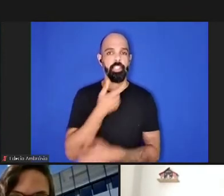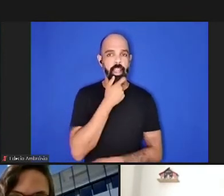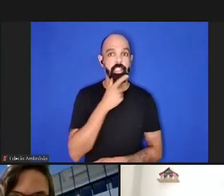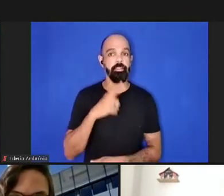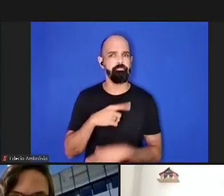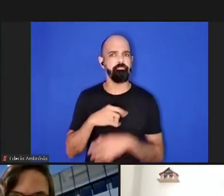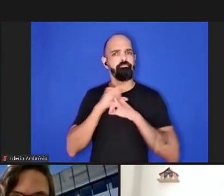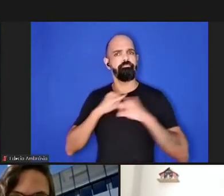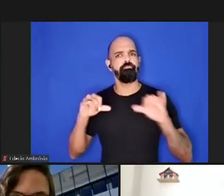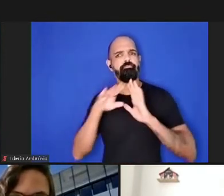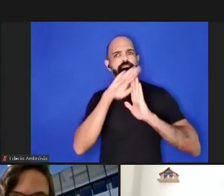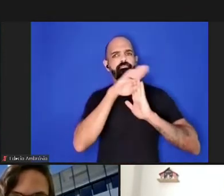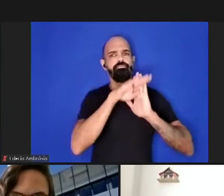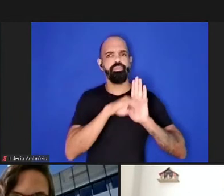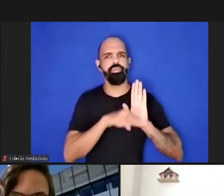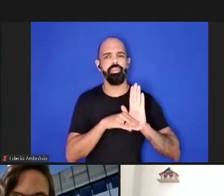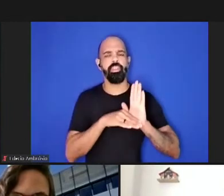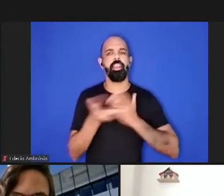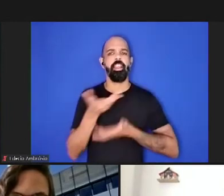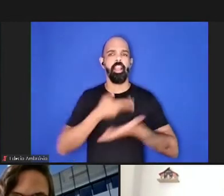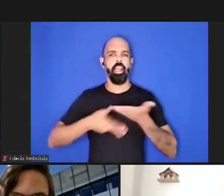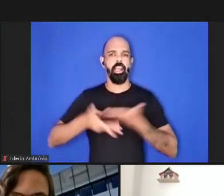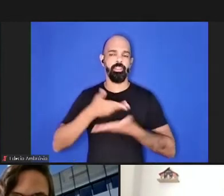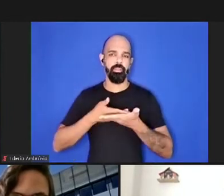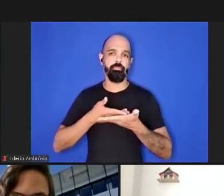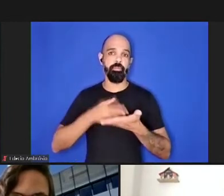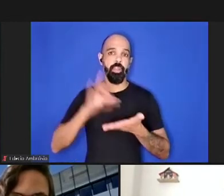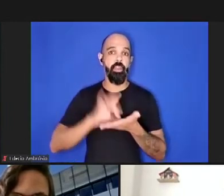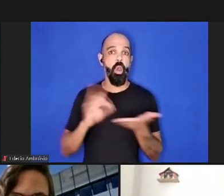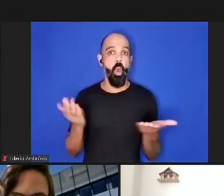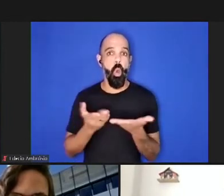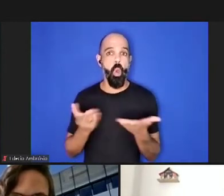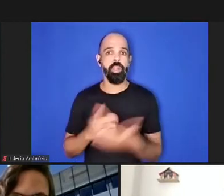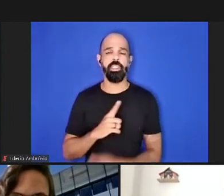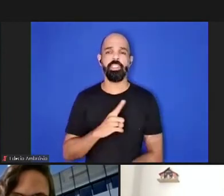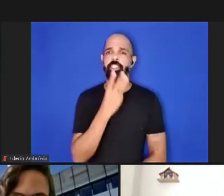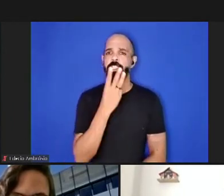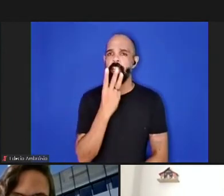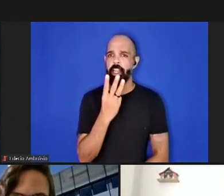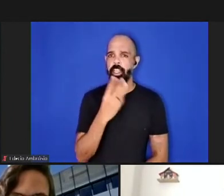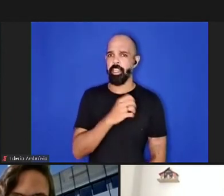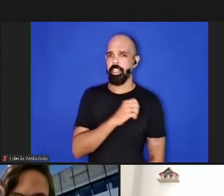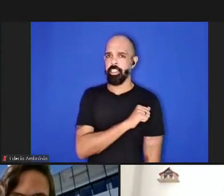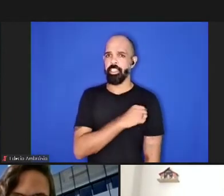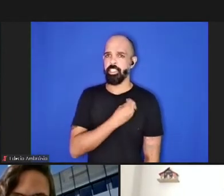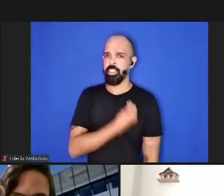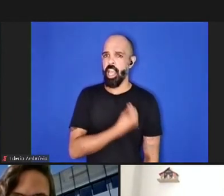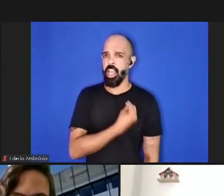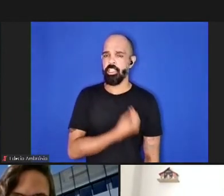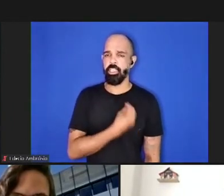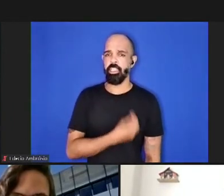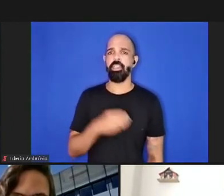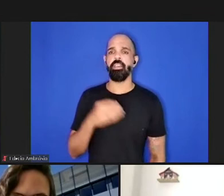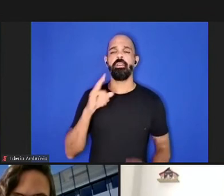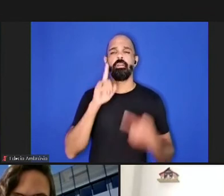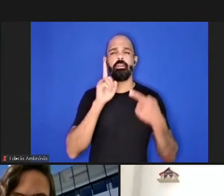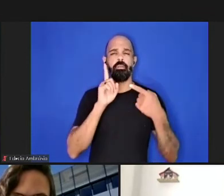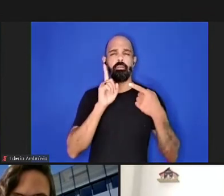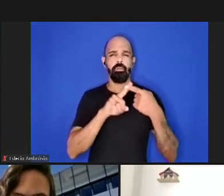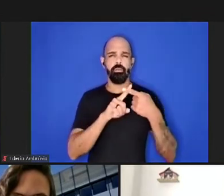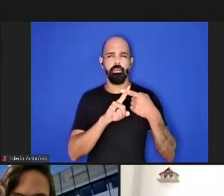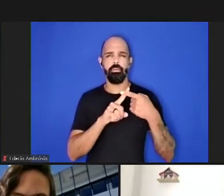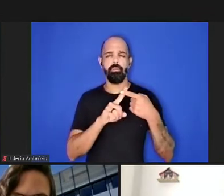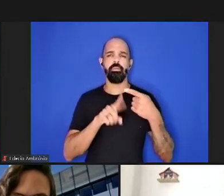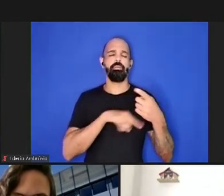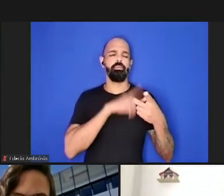de interações. Na verdade, tem hoje três, pelo menos, ativas, né, com a Bernhard Nord, com a Monique